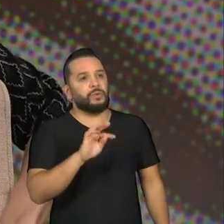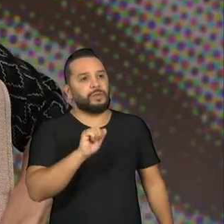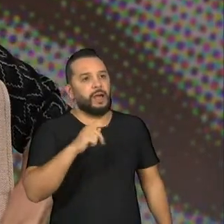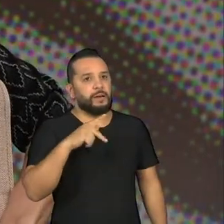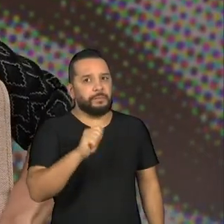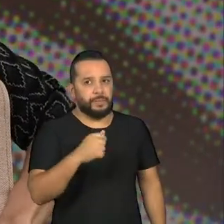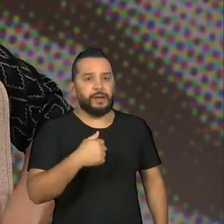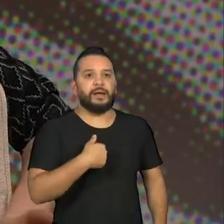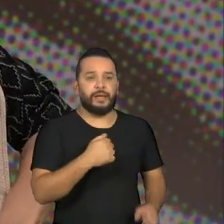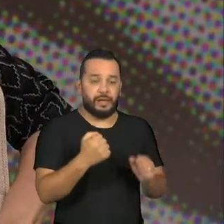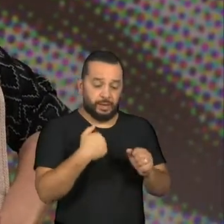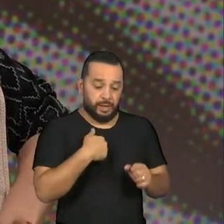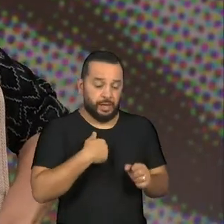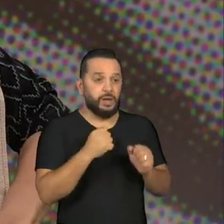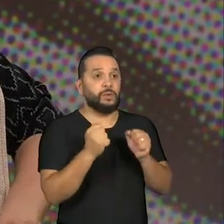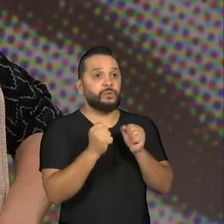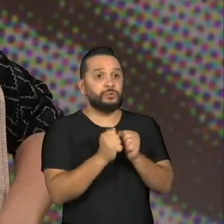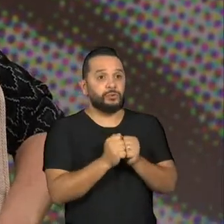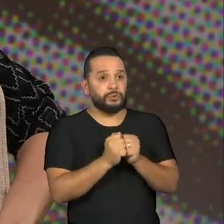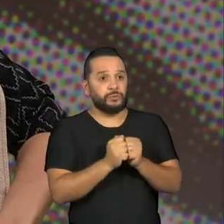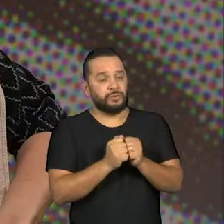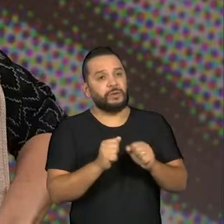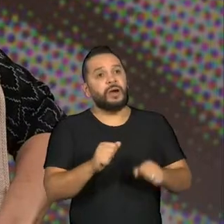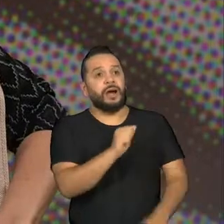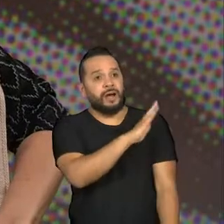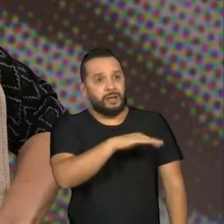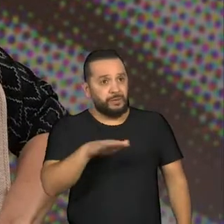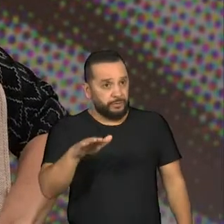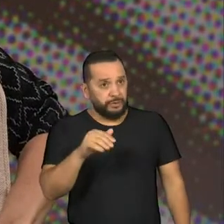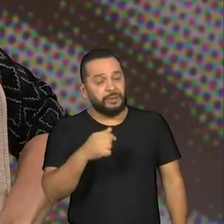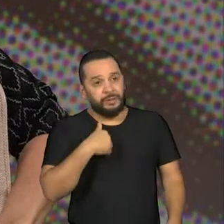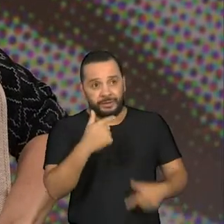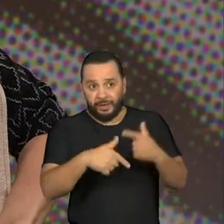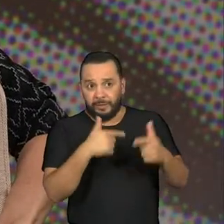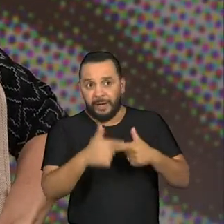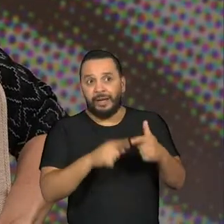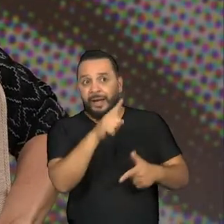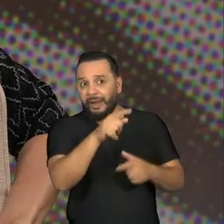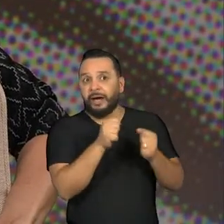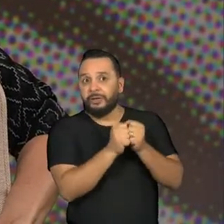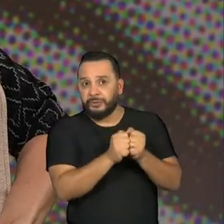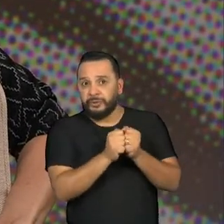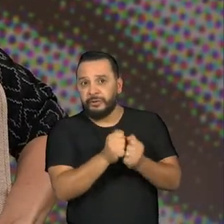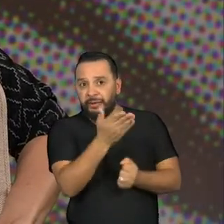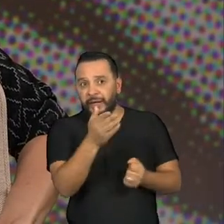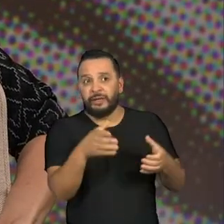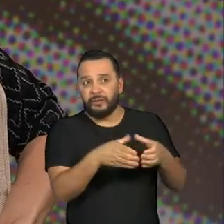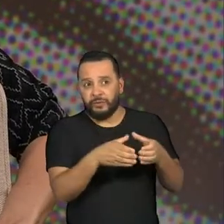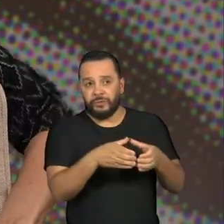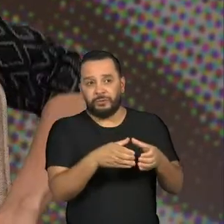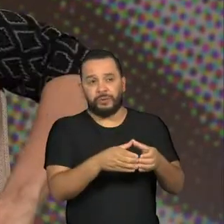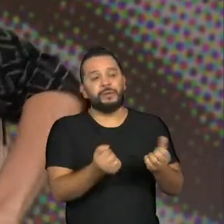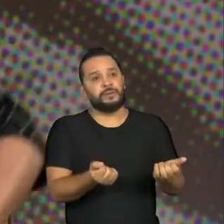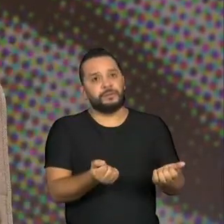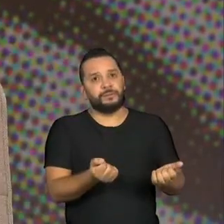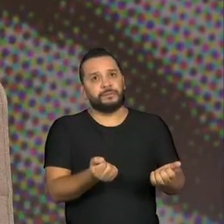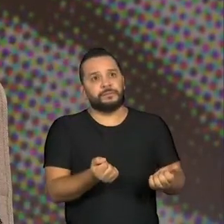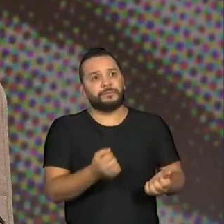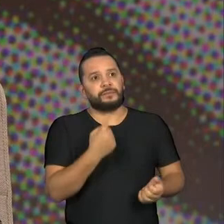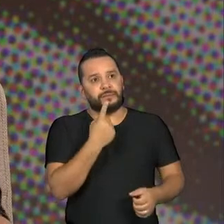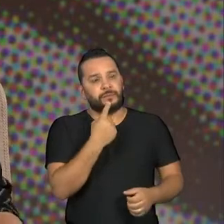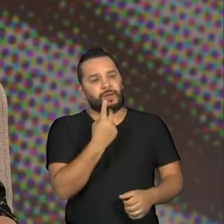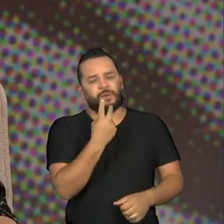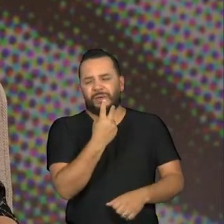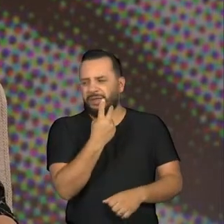levou eu e alguns outros alunos da turma para trabalhar com eles no grupo. E a gente ficou 2